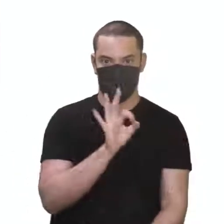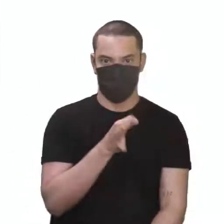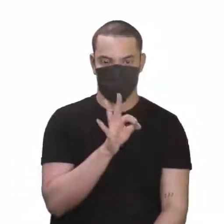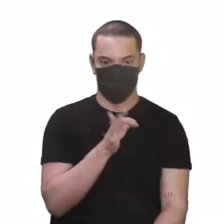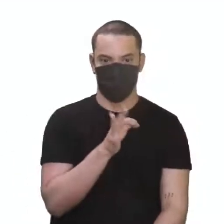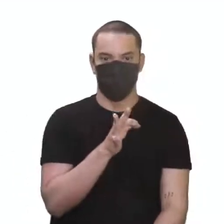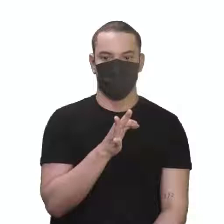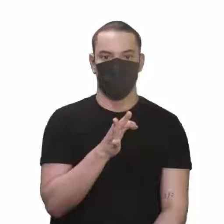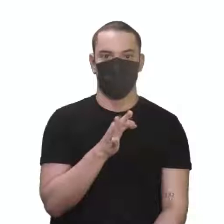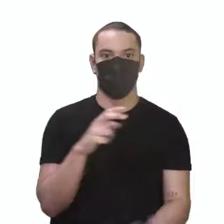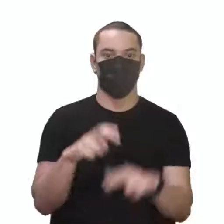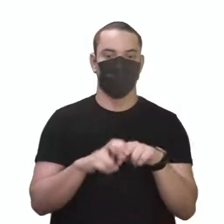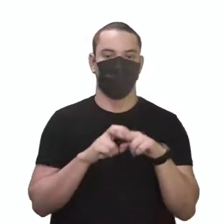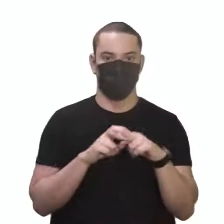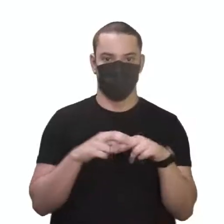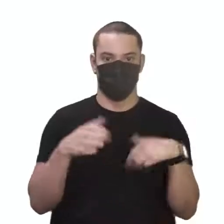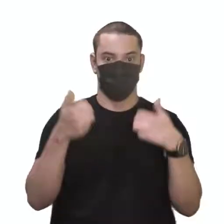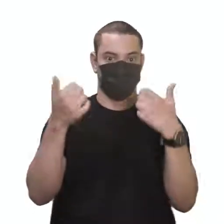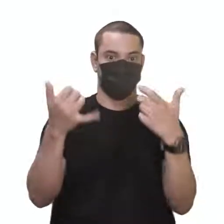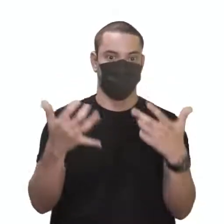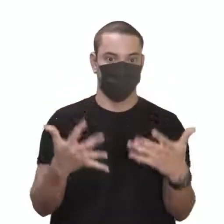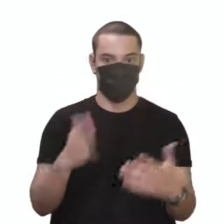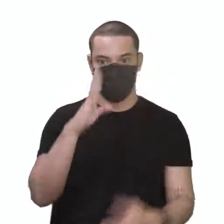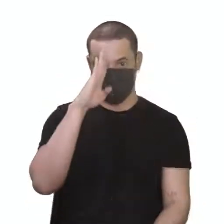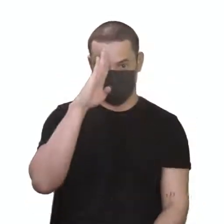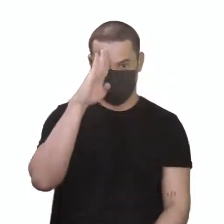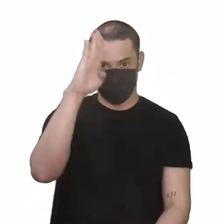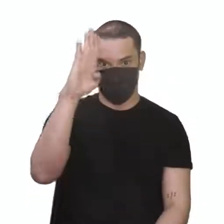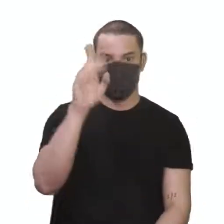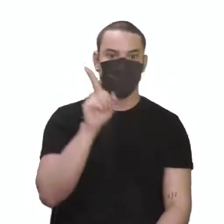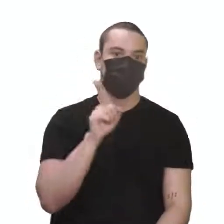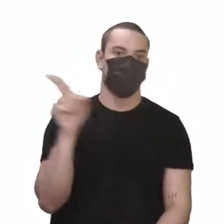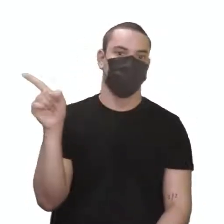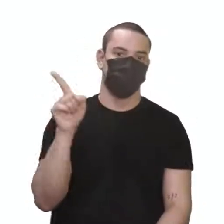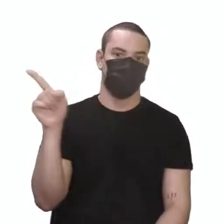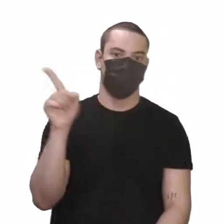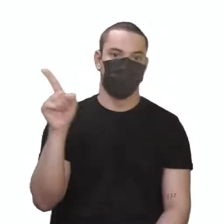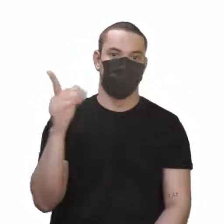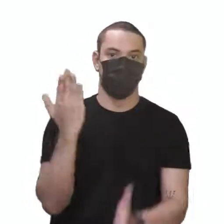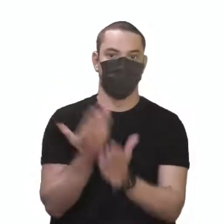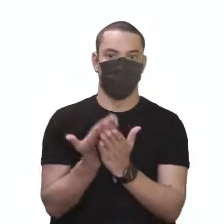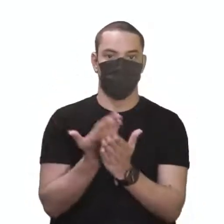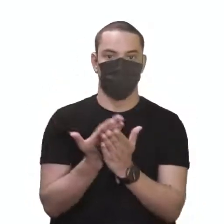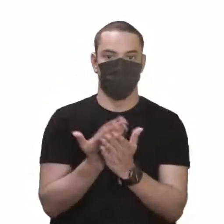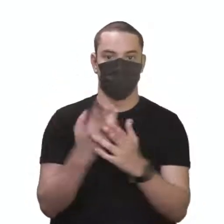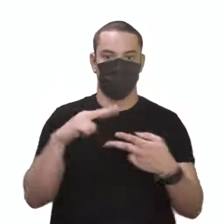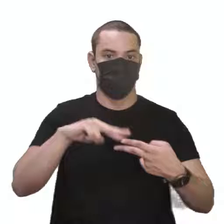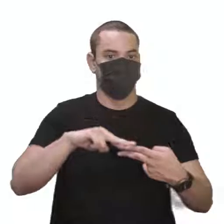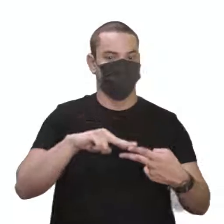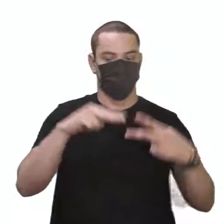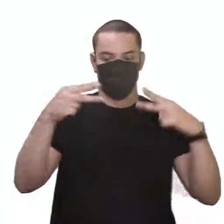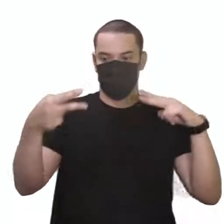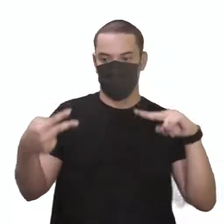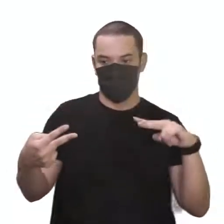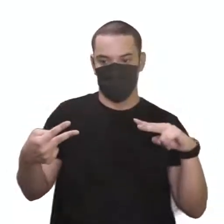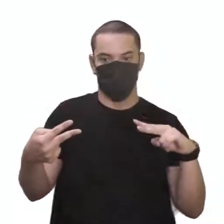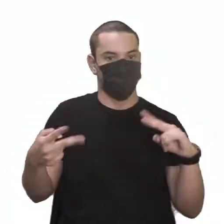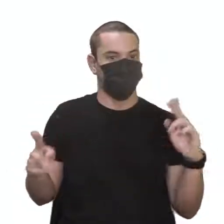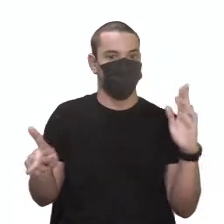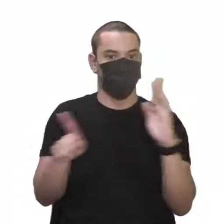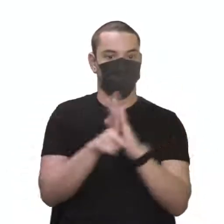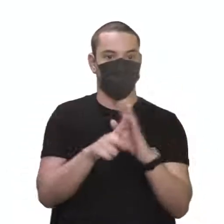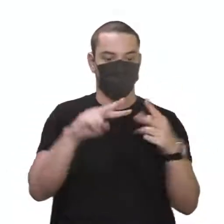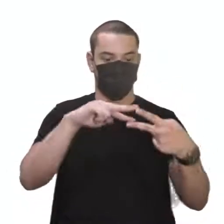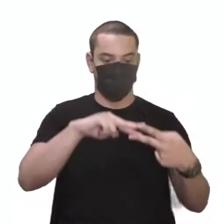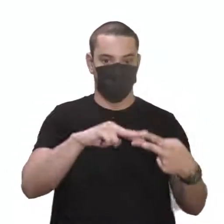certo? Então, vamos ao que interessa, que é justamente a questão do estudo do DNA e esse